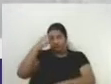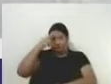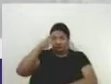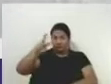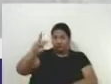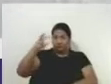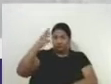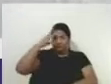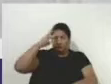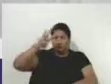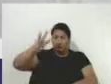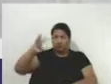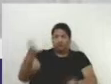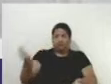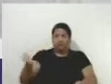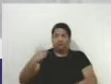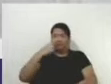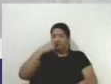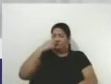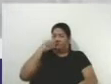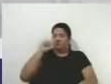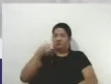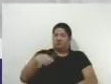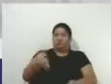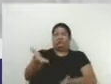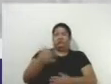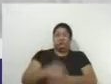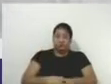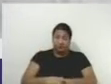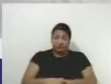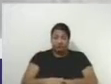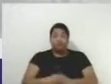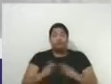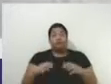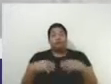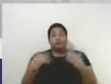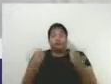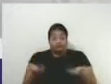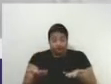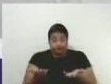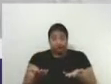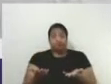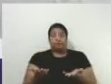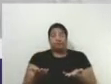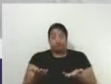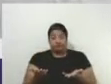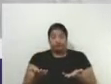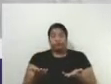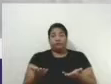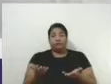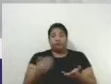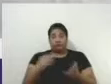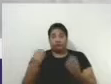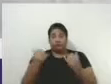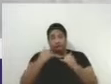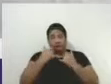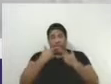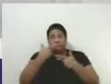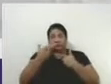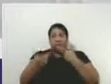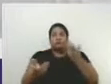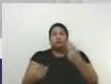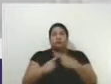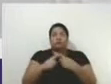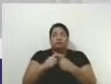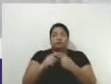fica aqui o registro, até atendendo as pessoas que me procuraram, iremos conversar melhor